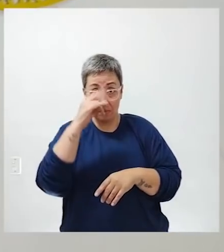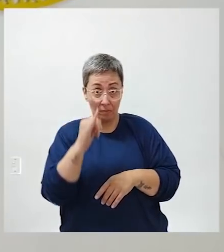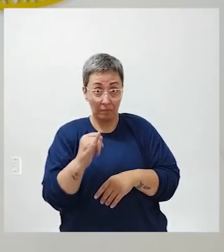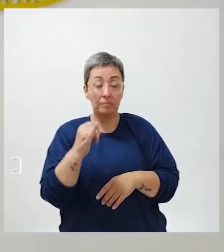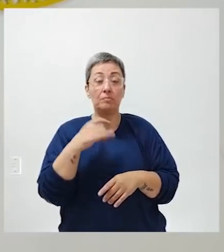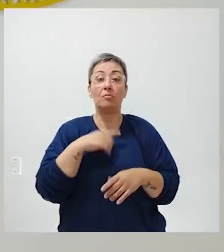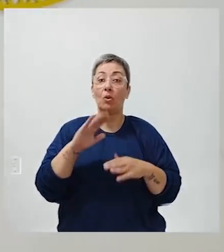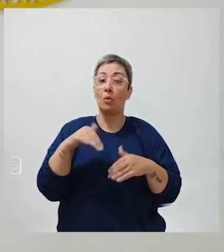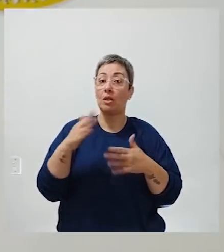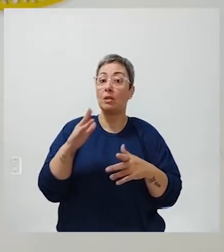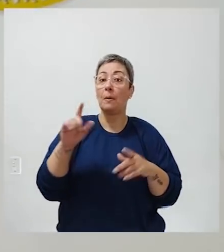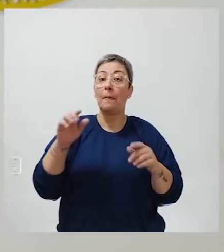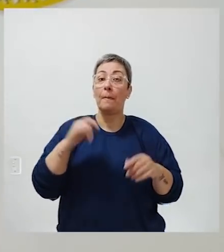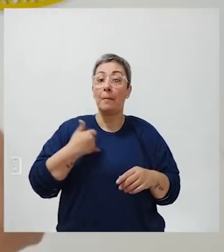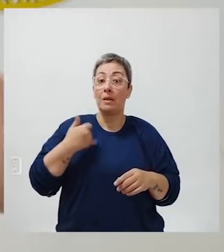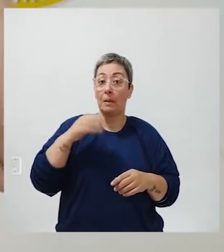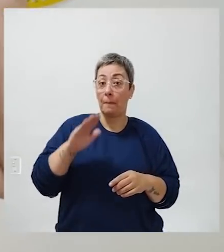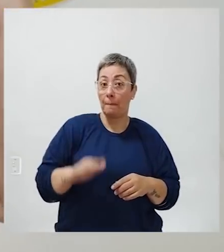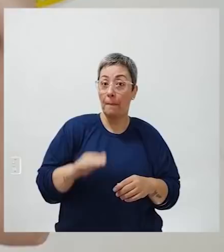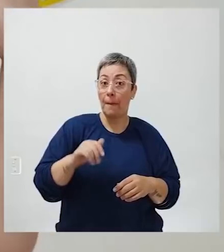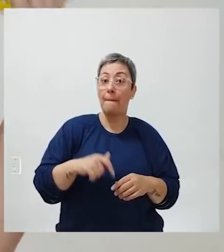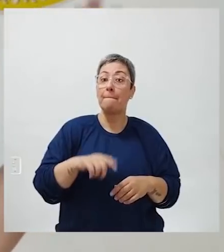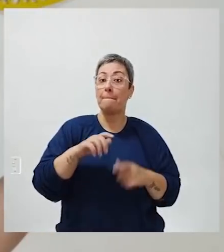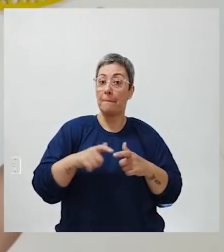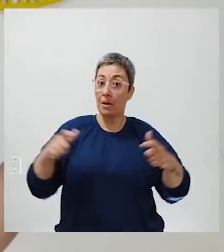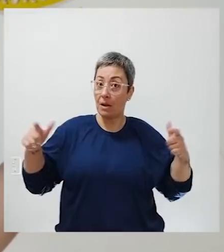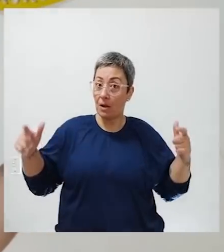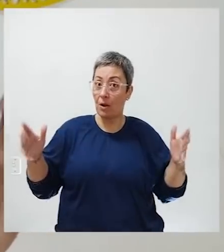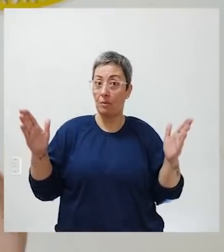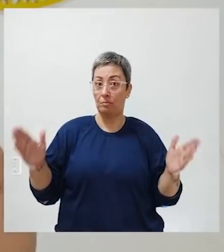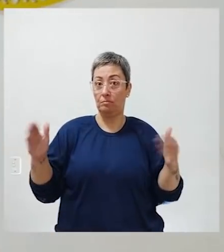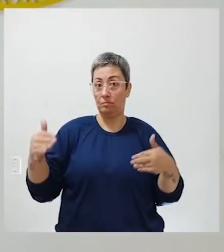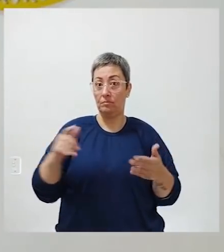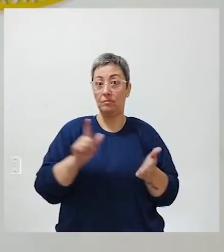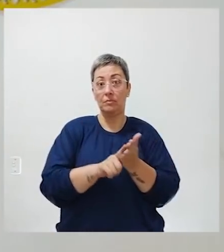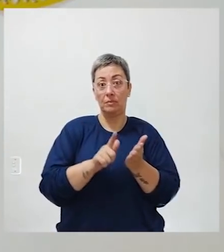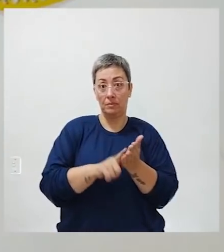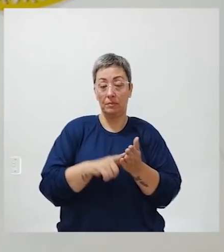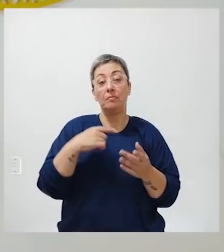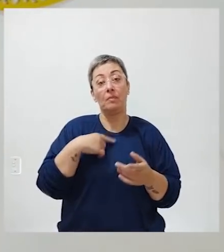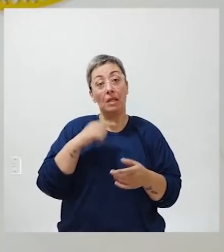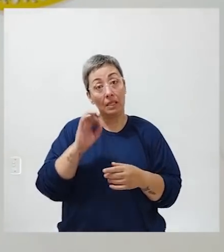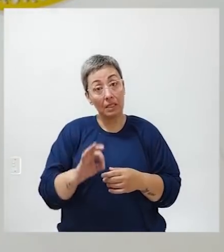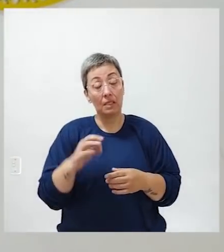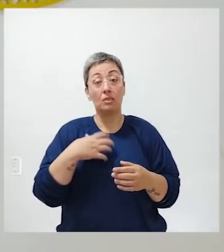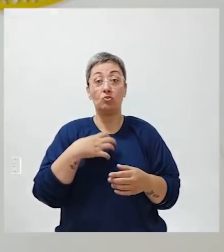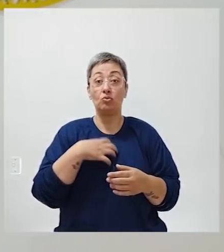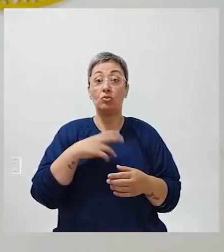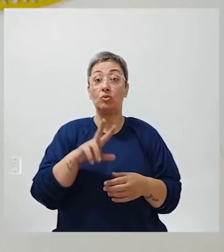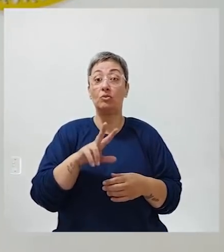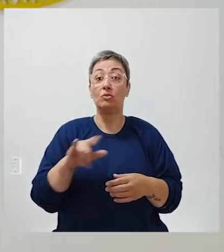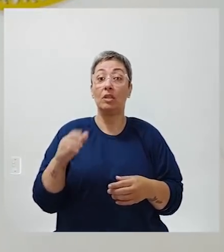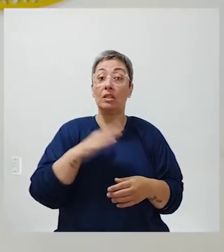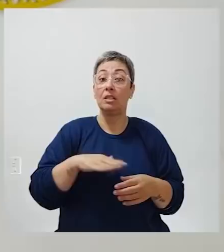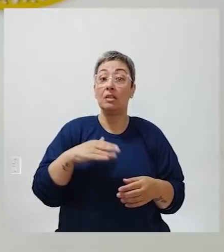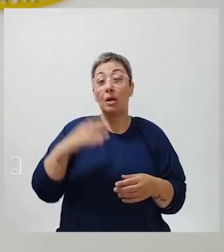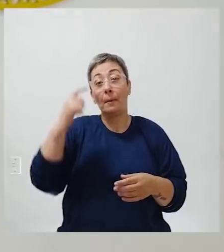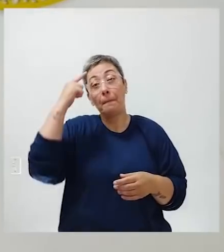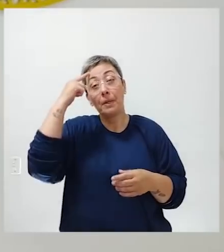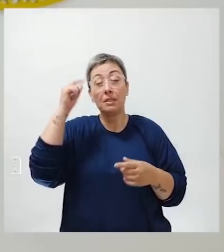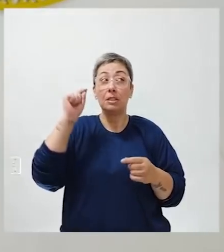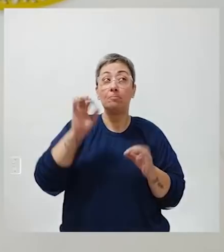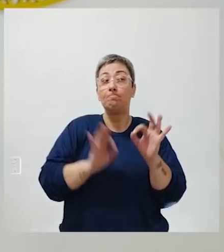falei que quanto menor a criança, maior o papel? Isso mesmo! Dessa forma, a criança vai pensando